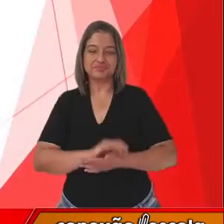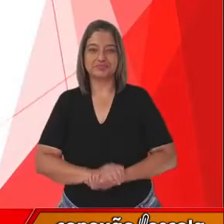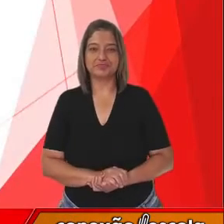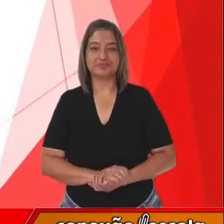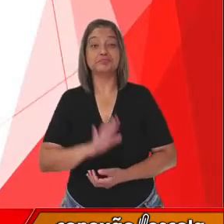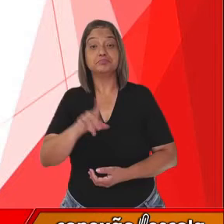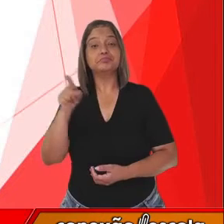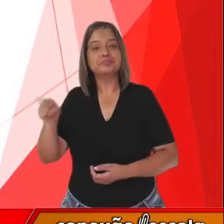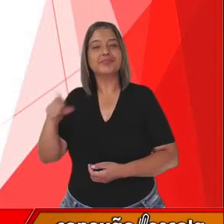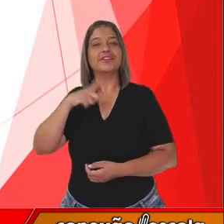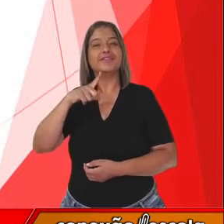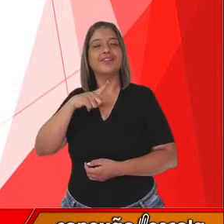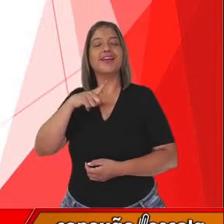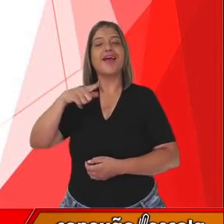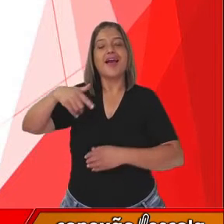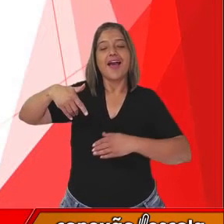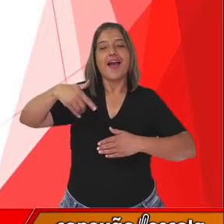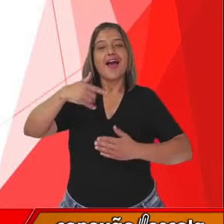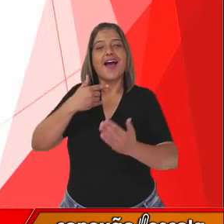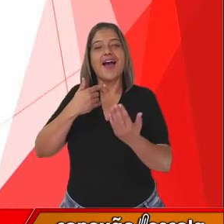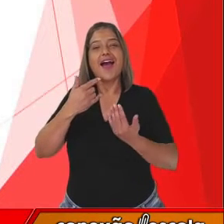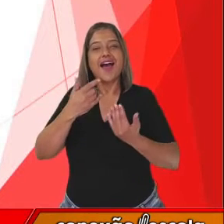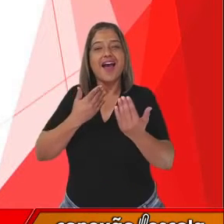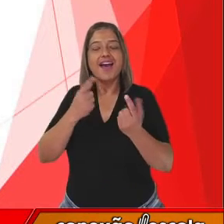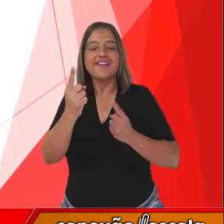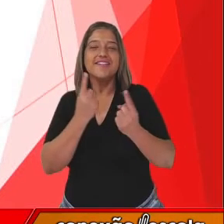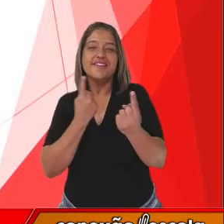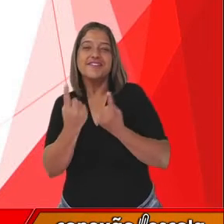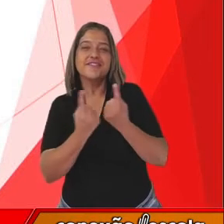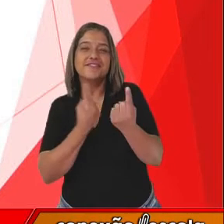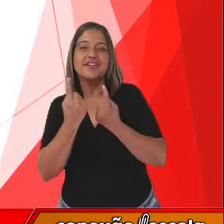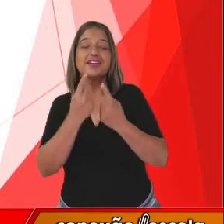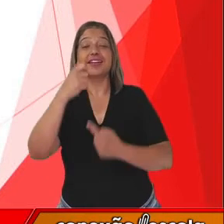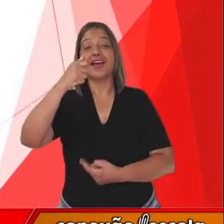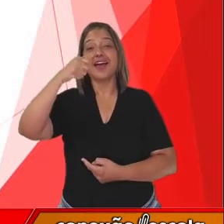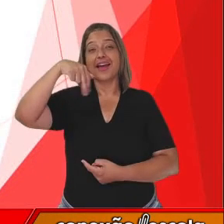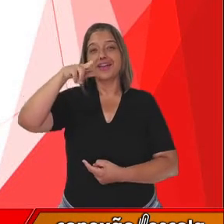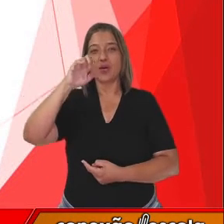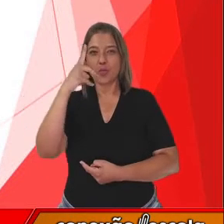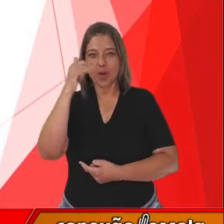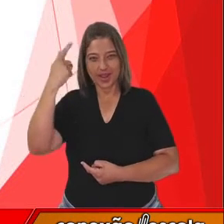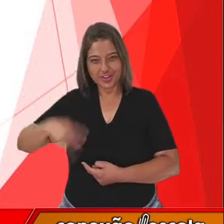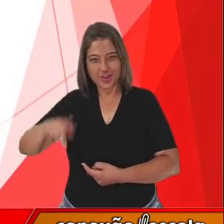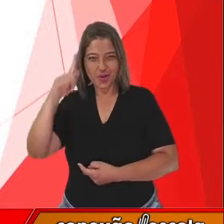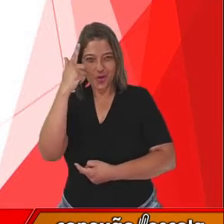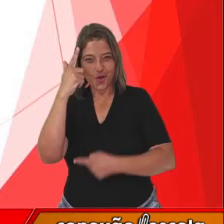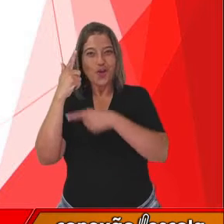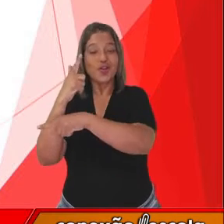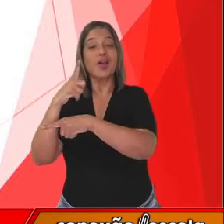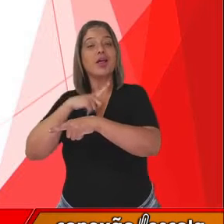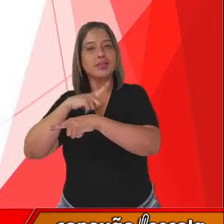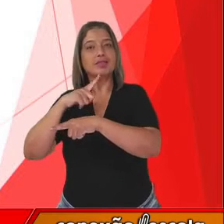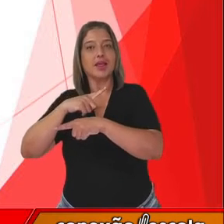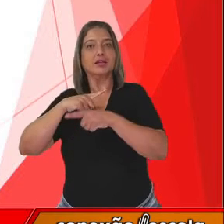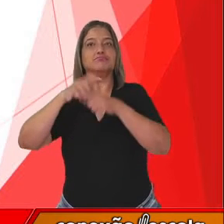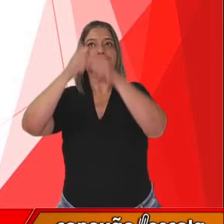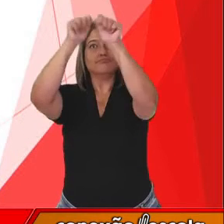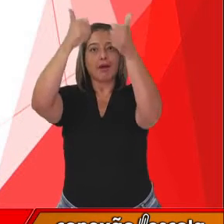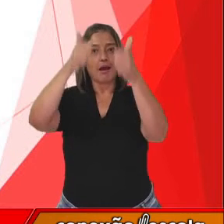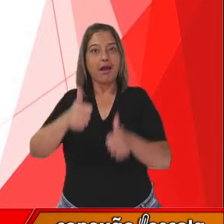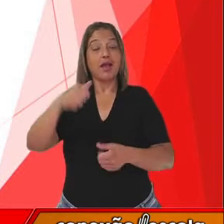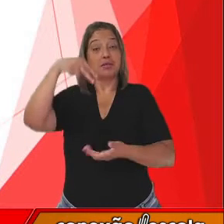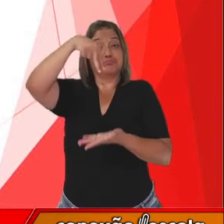Avenida Anhanguera, uma das principais vias da cidade de Goiânia, e faz referência ao bandeirante que